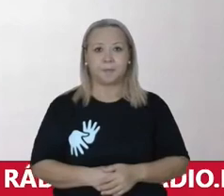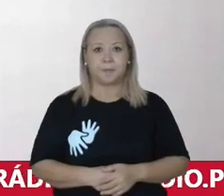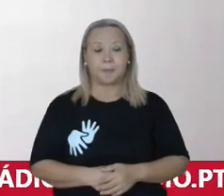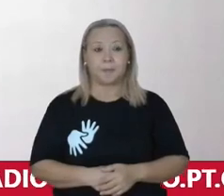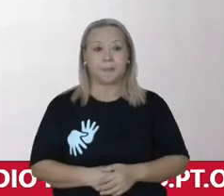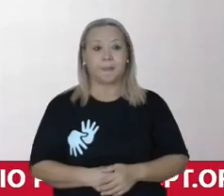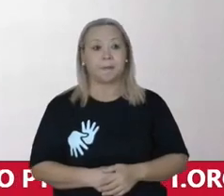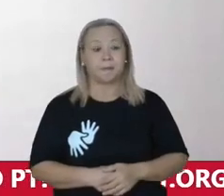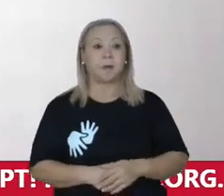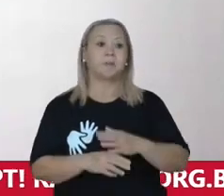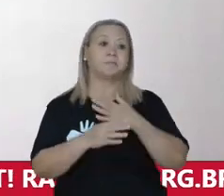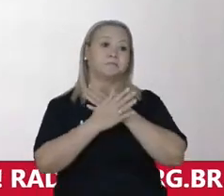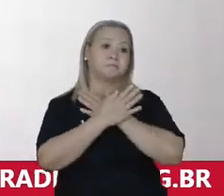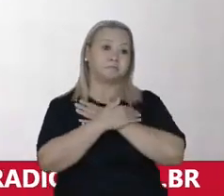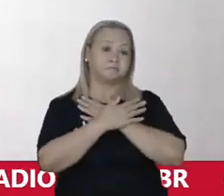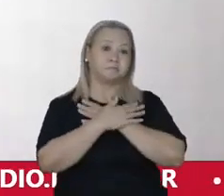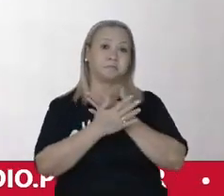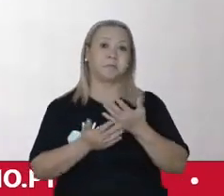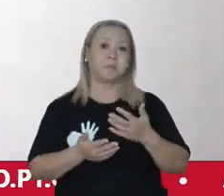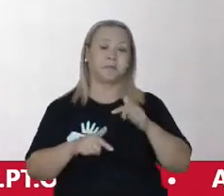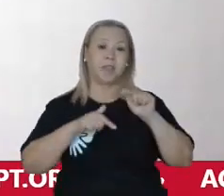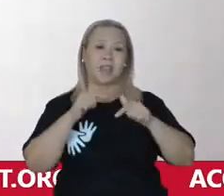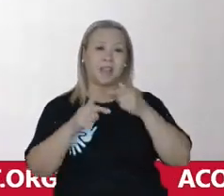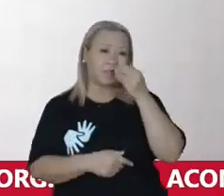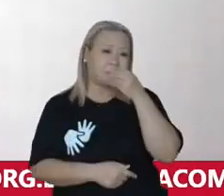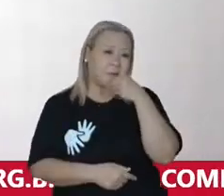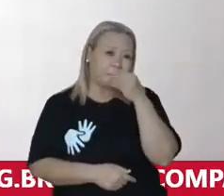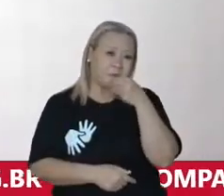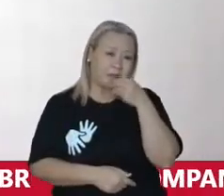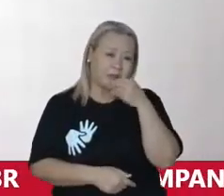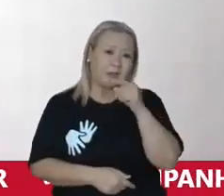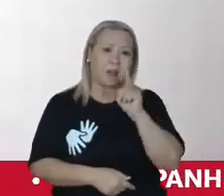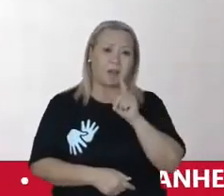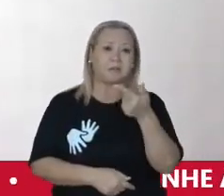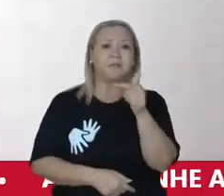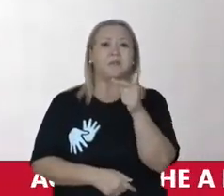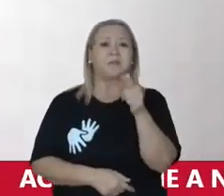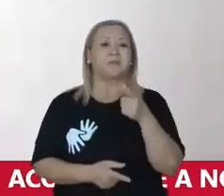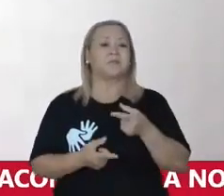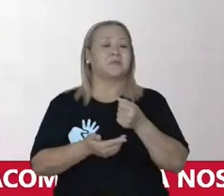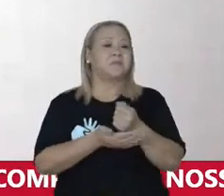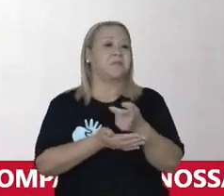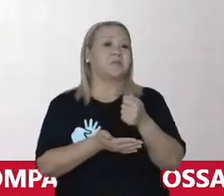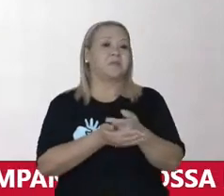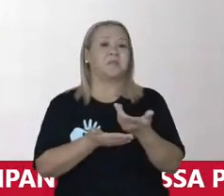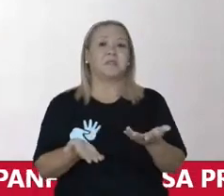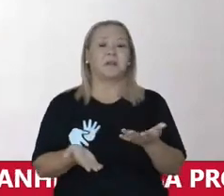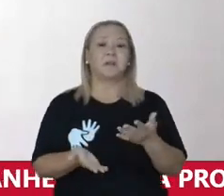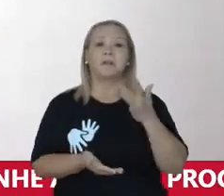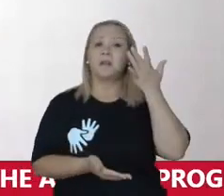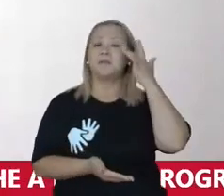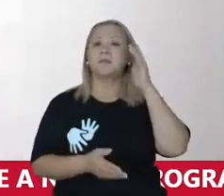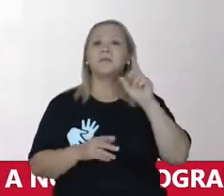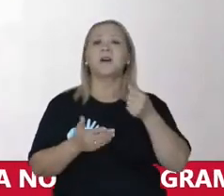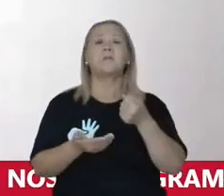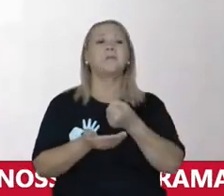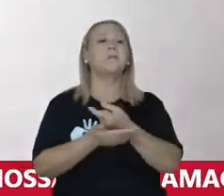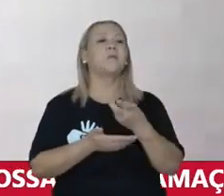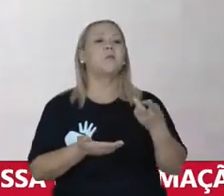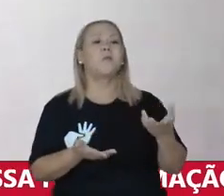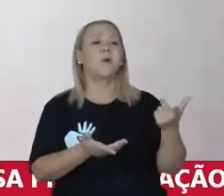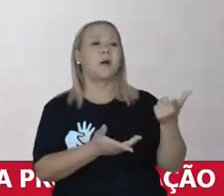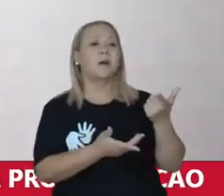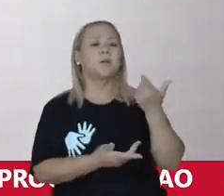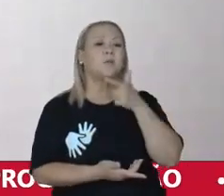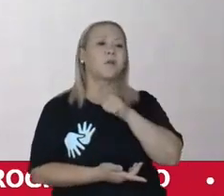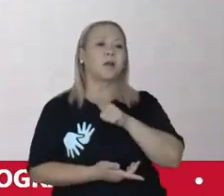quantas horas você vai trabalhar. O trabalho precário é aquele que não tem uma remuneração definida, você não sabe quanto você vai ganhar ao final do mês,